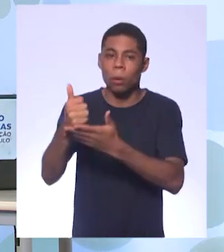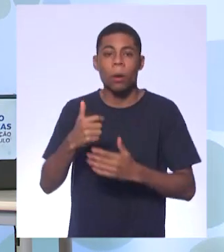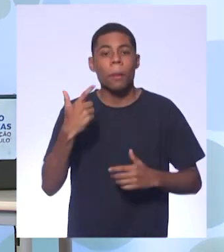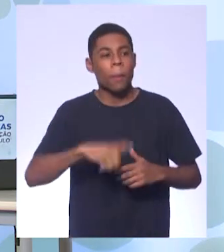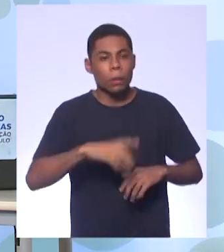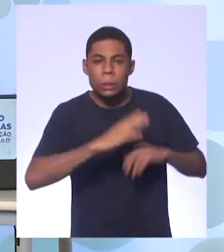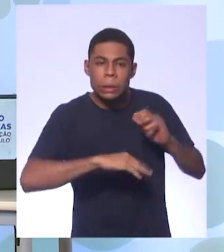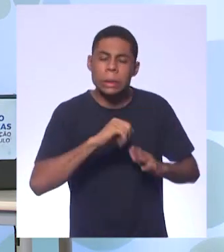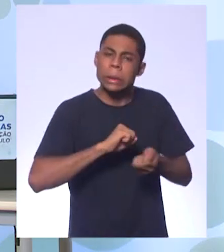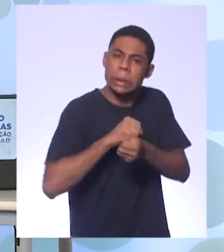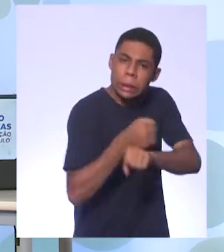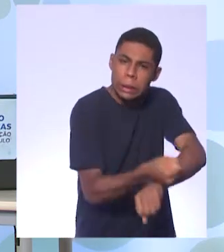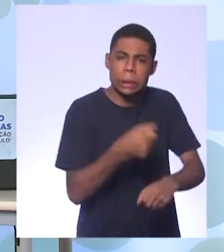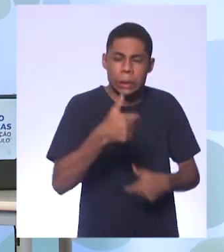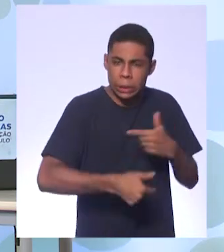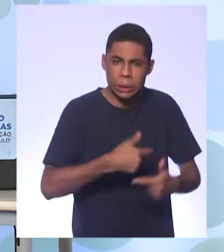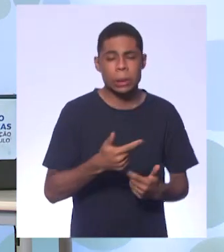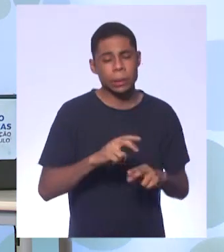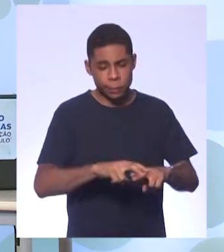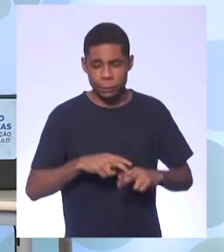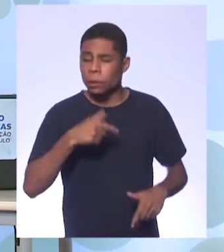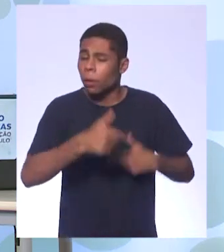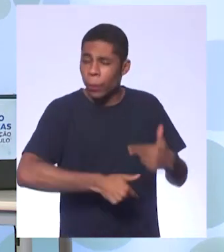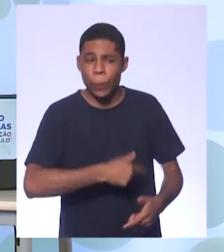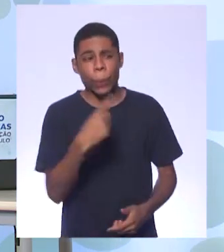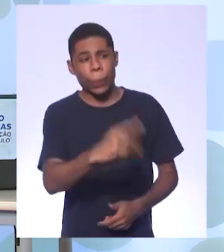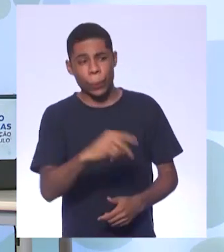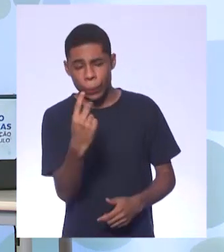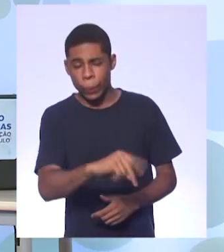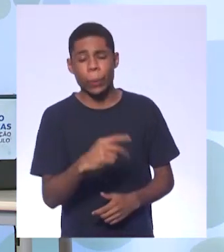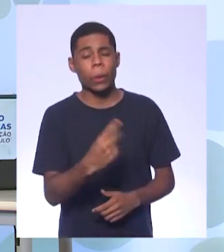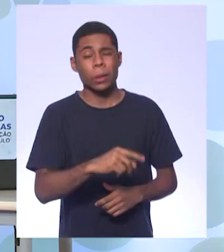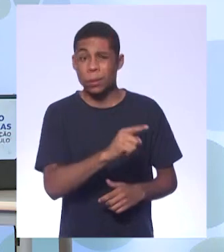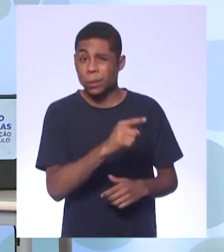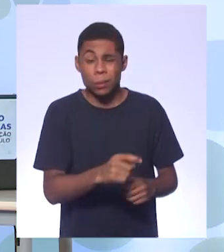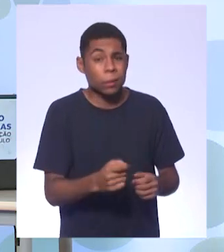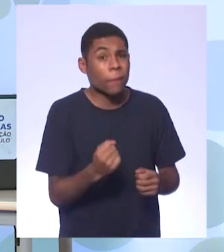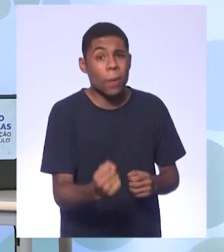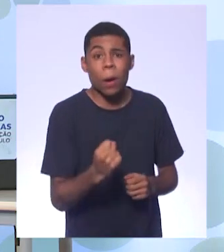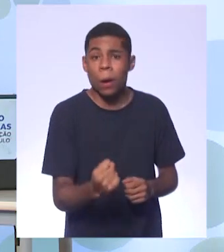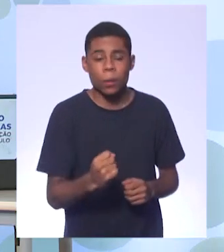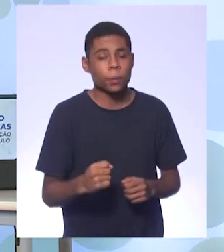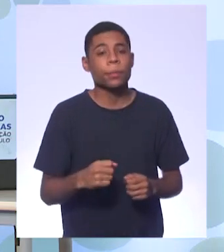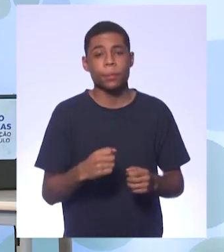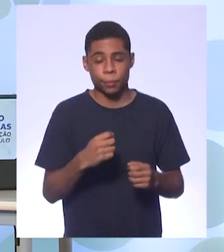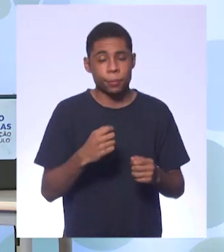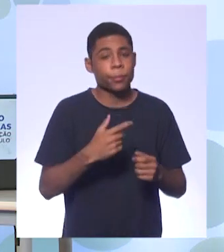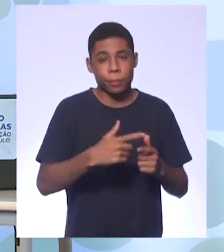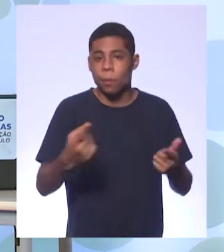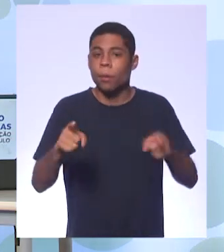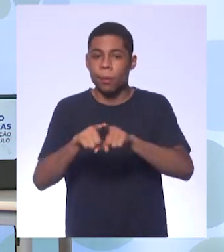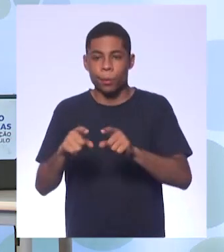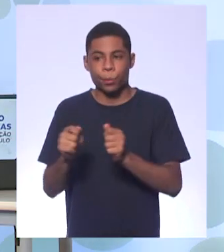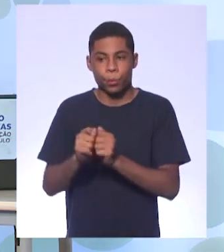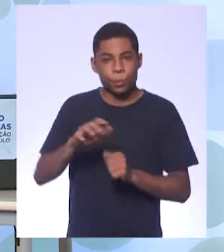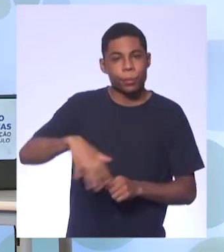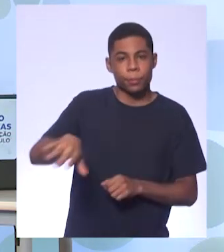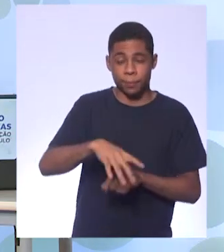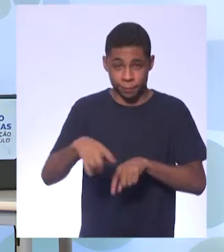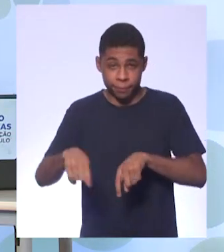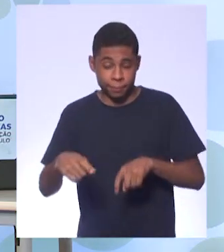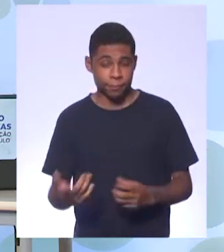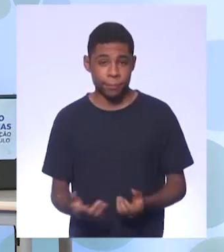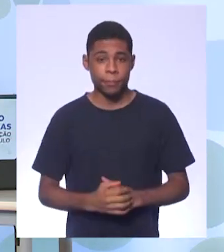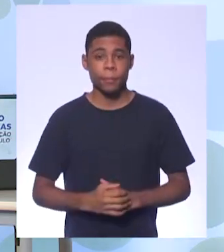obra escrava, né, então essa produção aí ela foi bastante intensiva, né, na relação aí com o litoral. Então